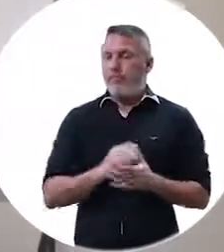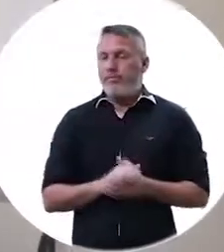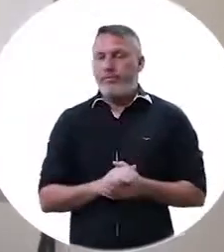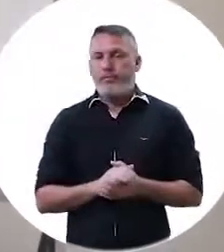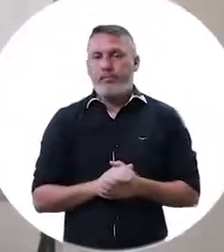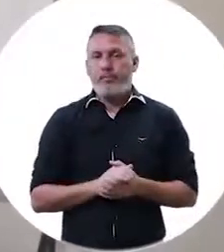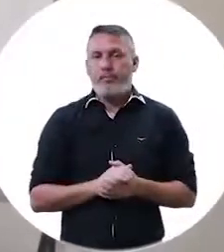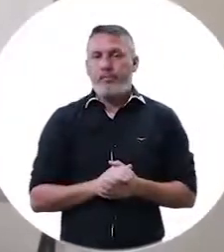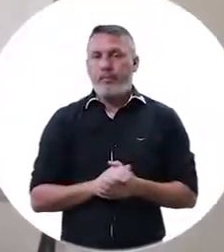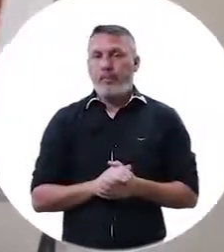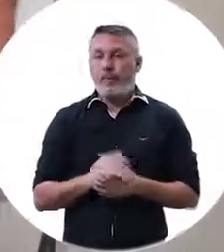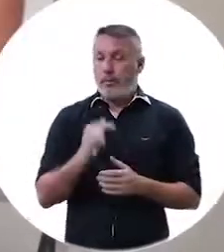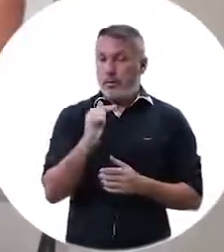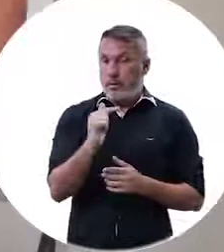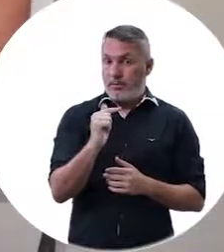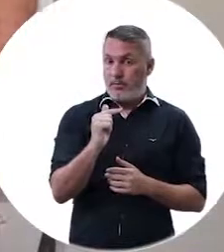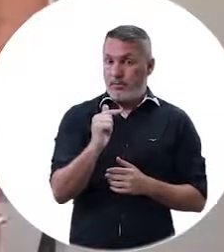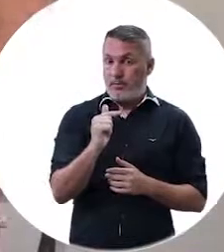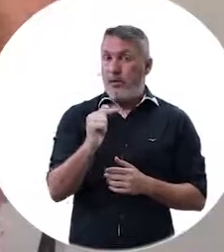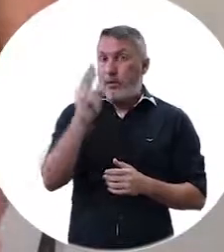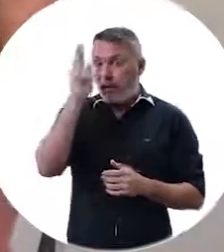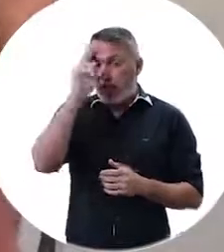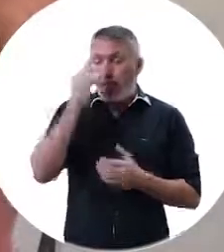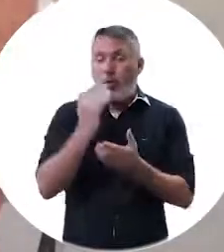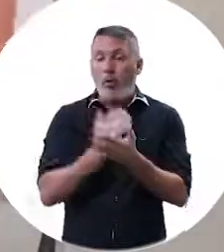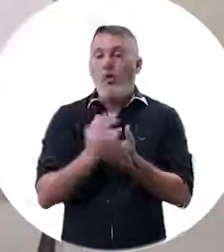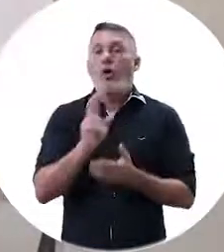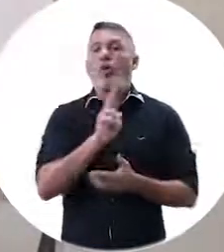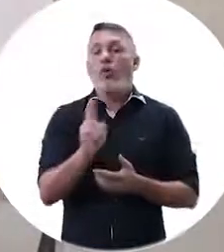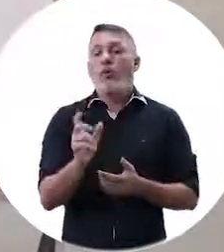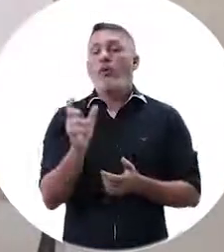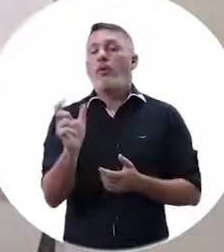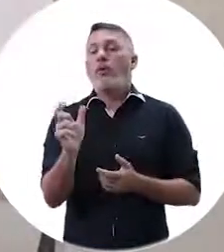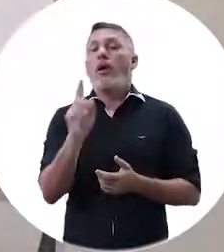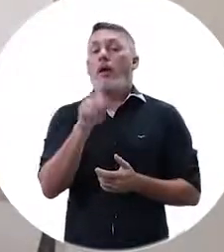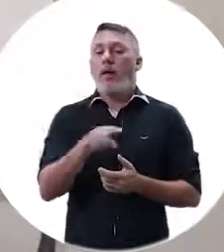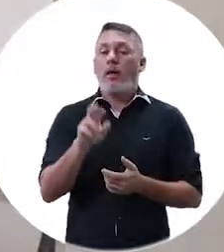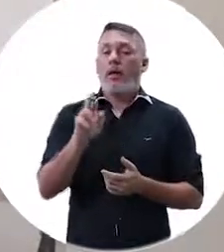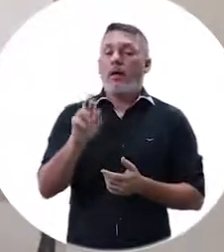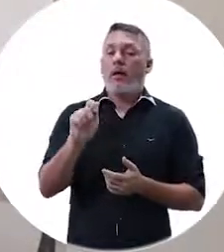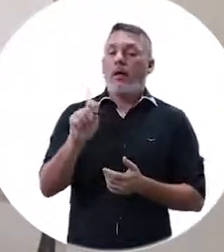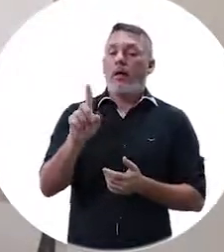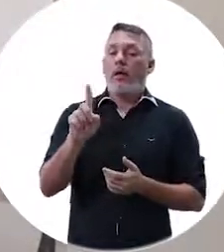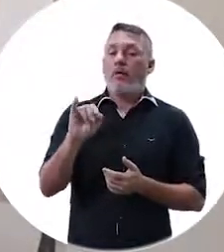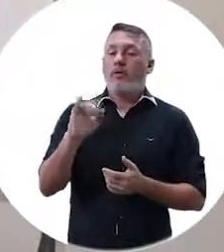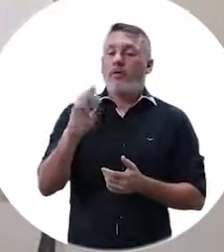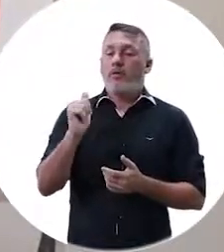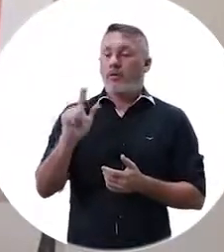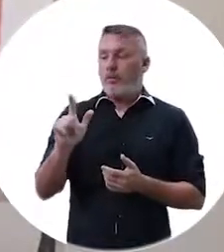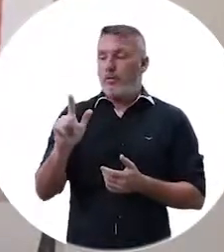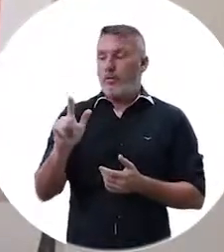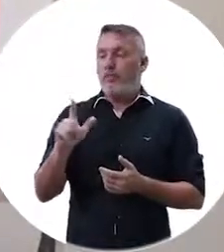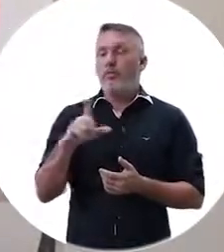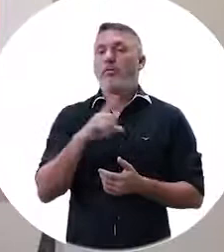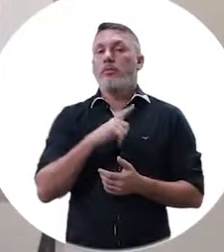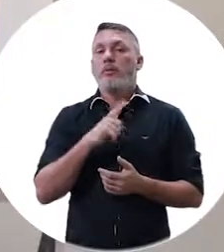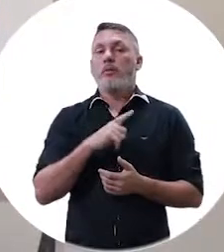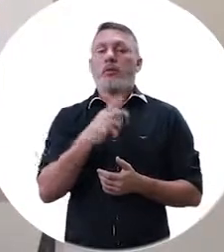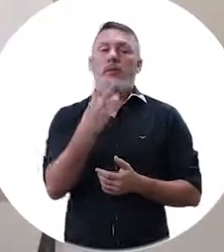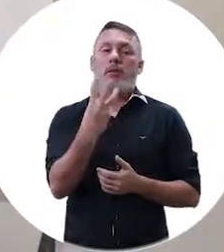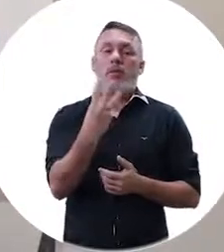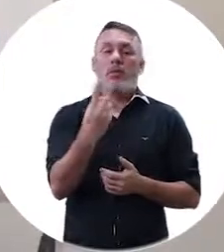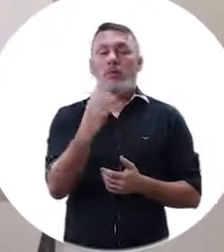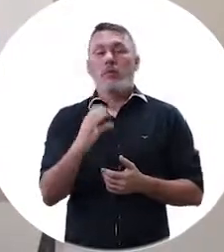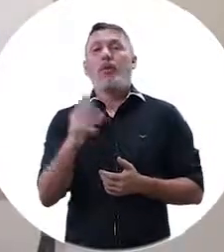e 7. Começo os nomes pelos radicais. Os radicais são 3 com um